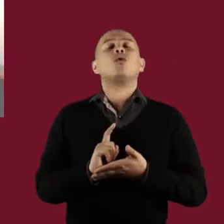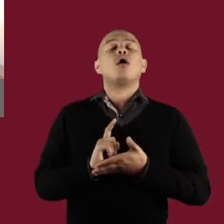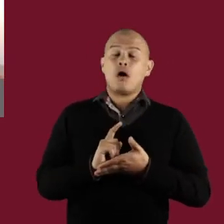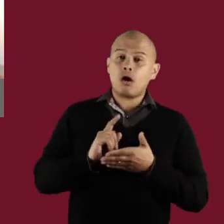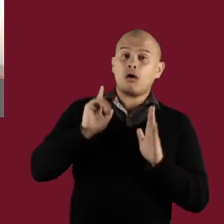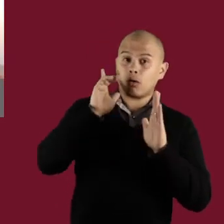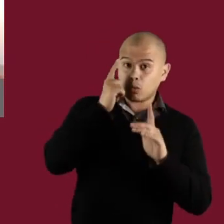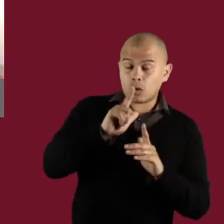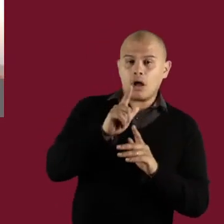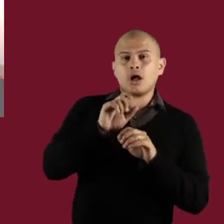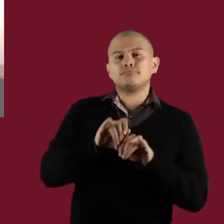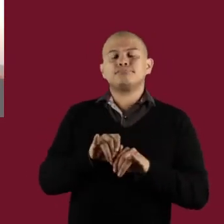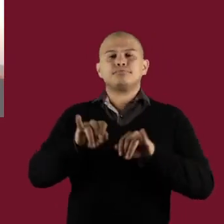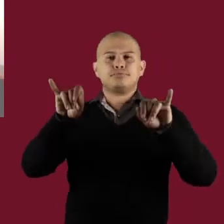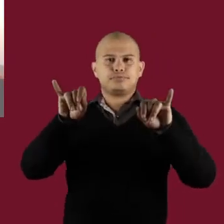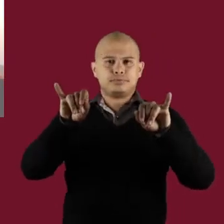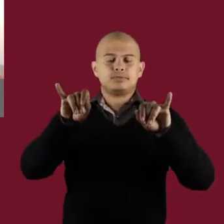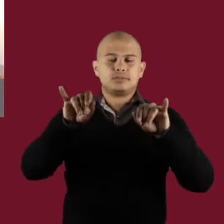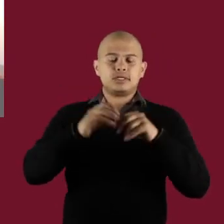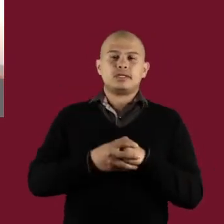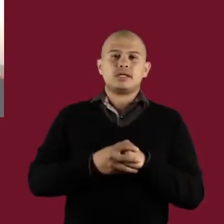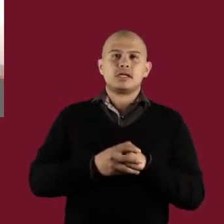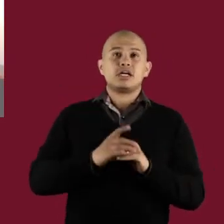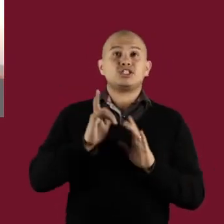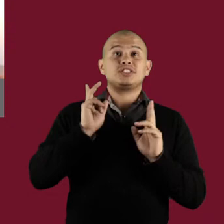crivo jornalístico que a gente tem, mas